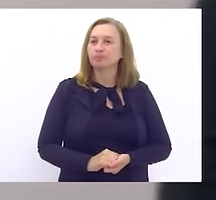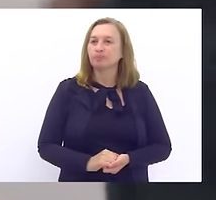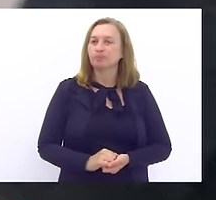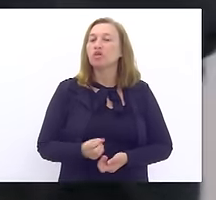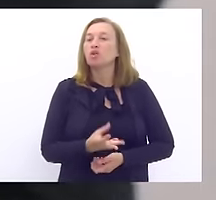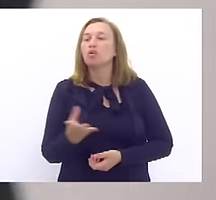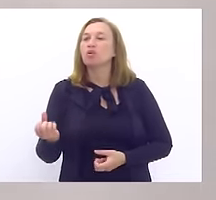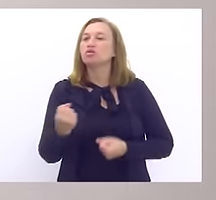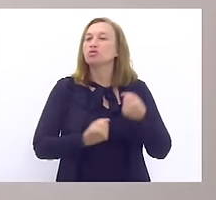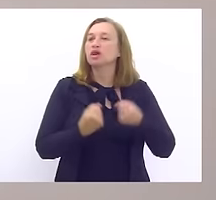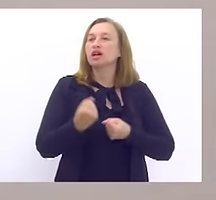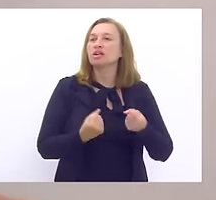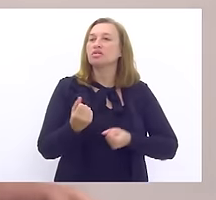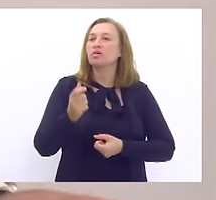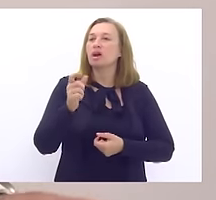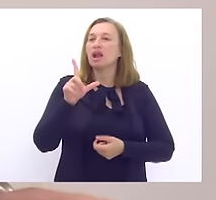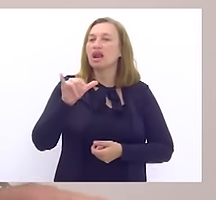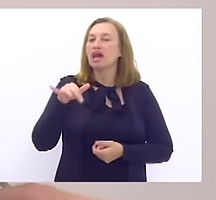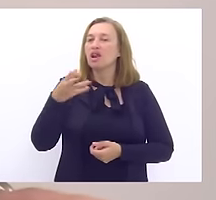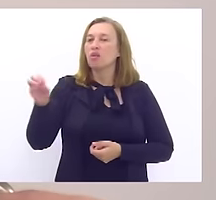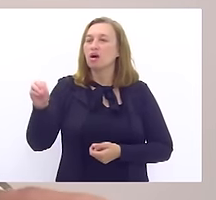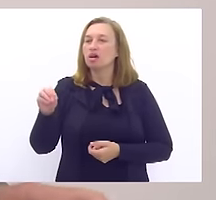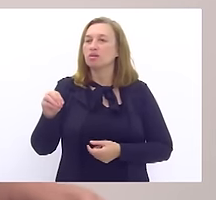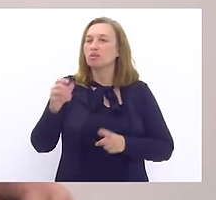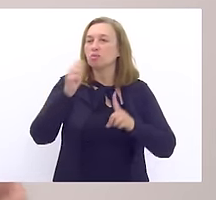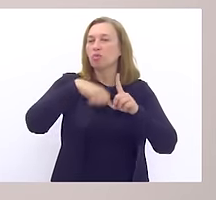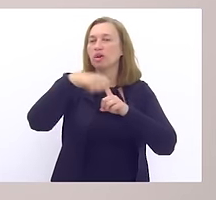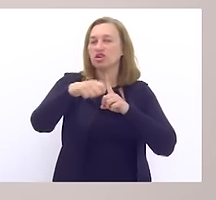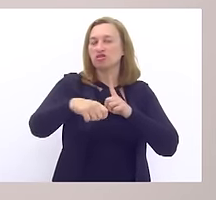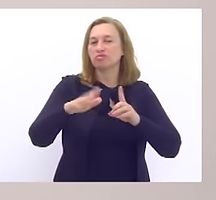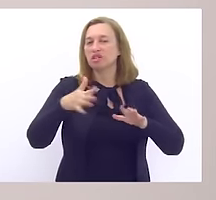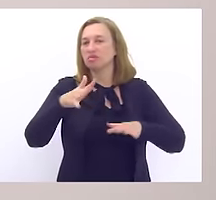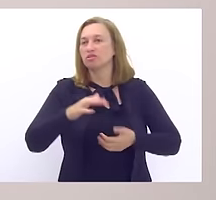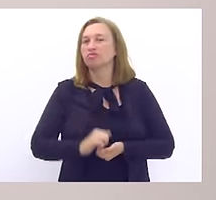quantos carros são leiloados em média por mês